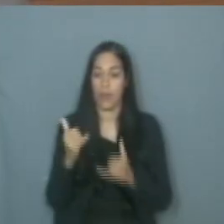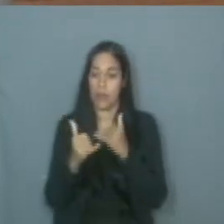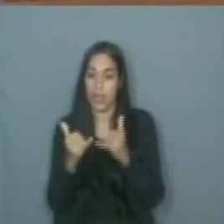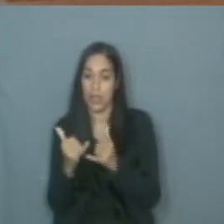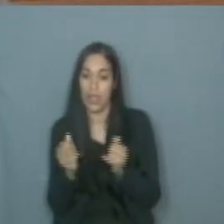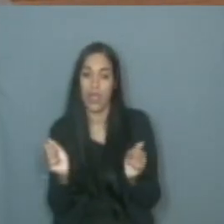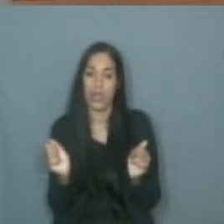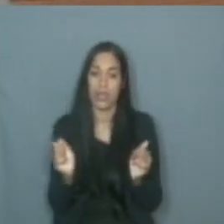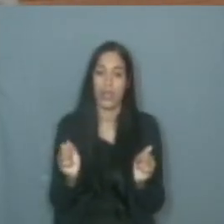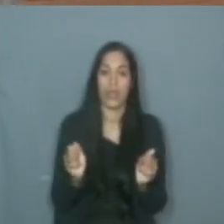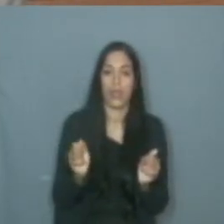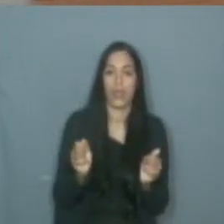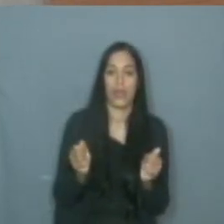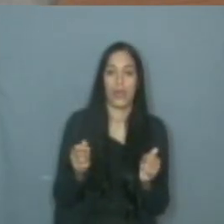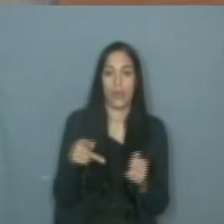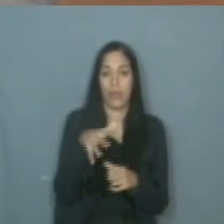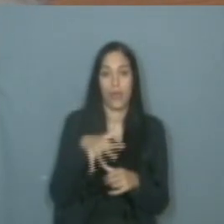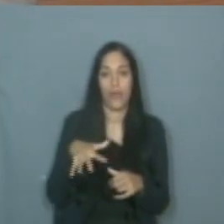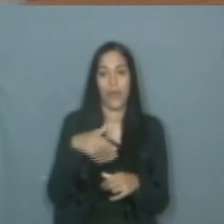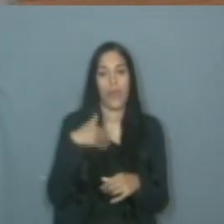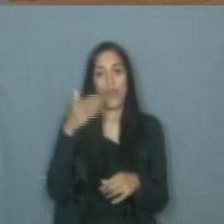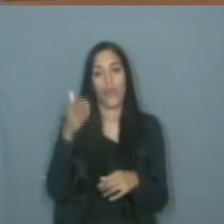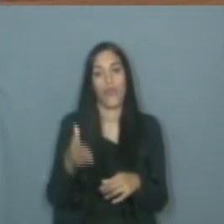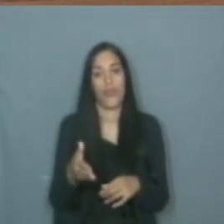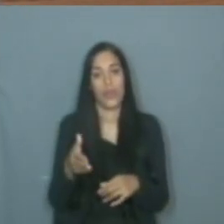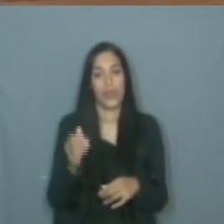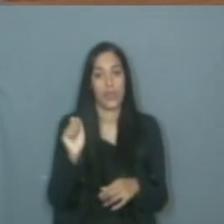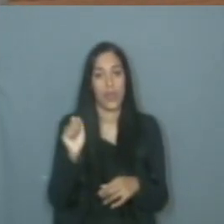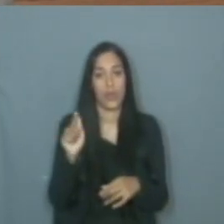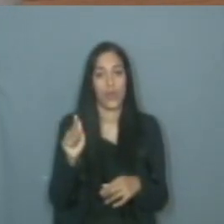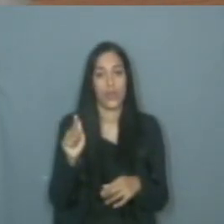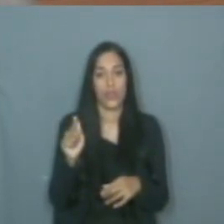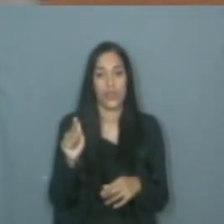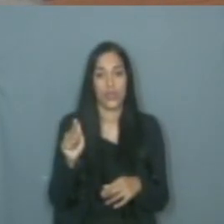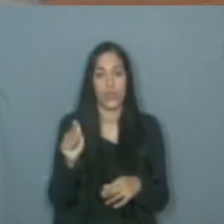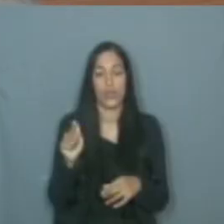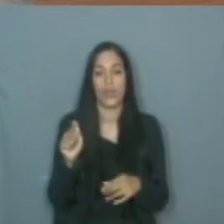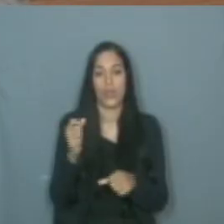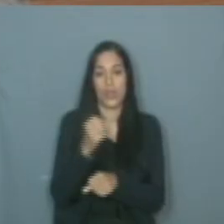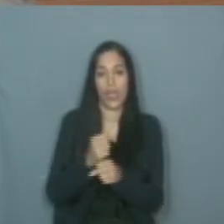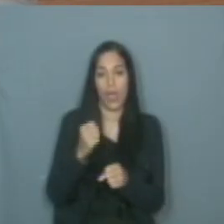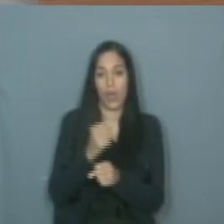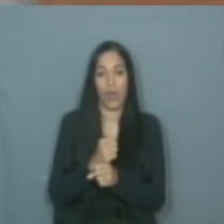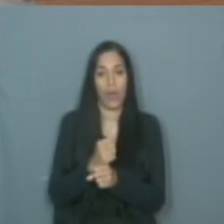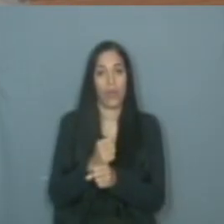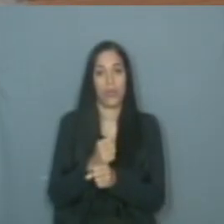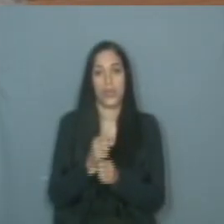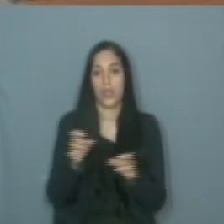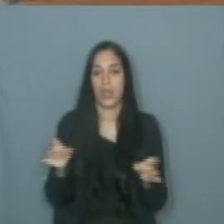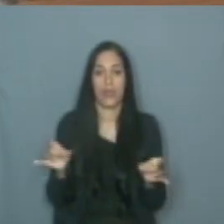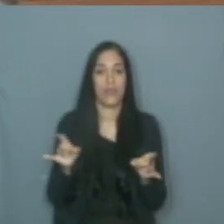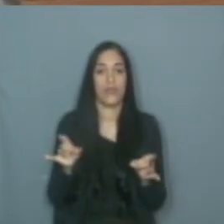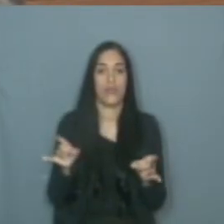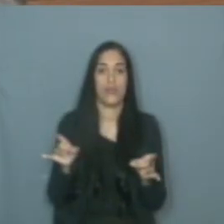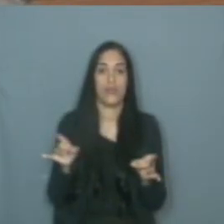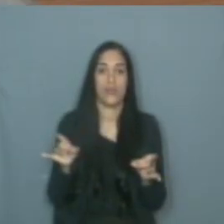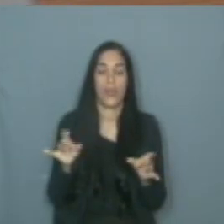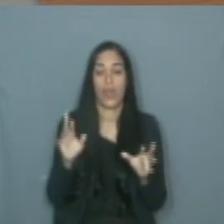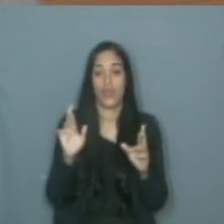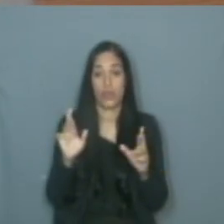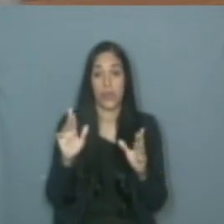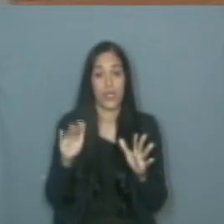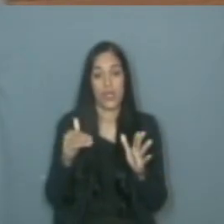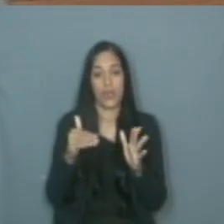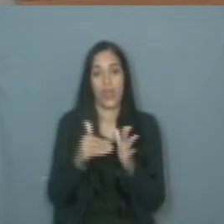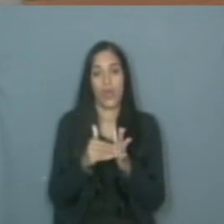tal. E eu estive lá agora em agosto, e a obra está a gosto de Deus. Foi aquela obra que eu disse que a esperança não era mais a última que morria, né? Porque estava